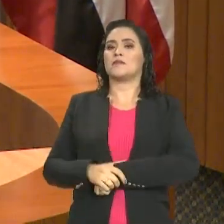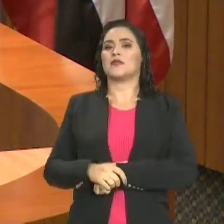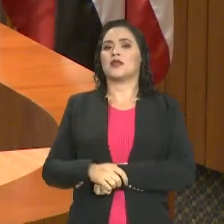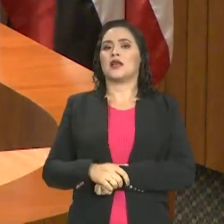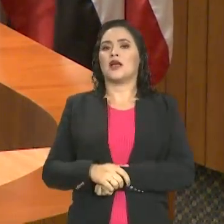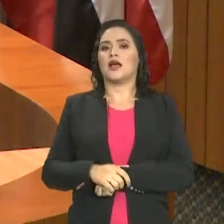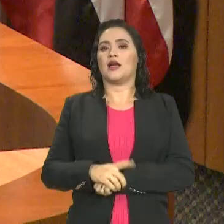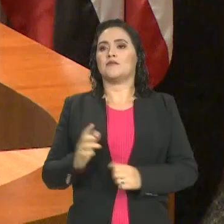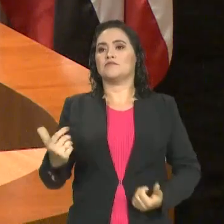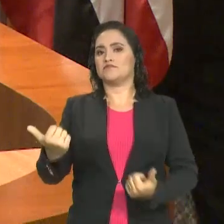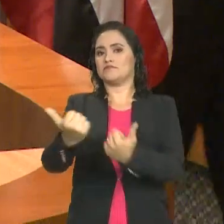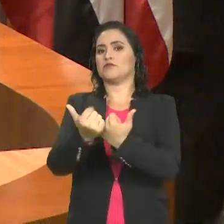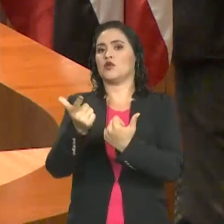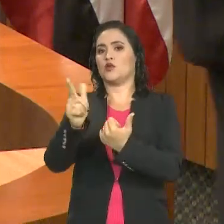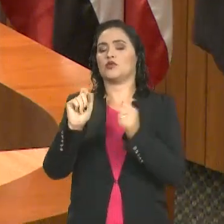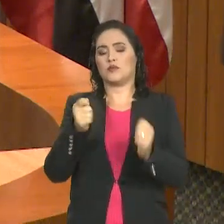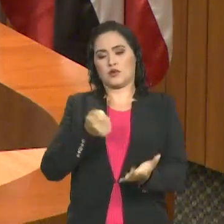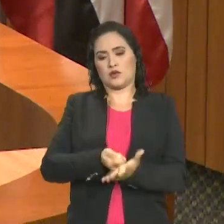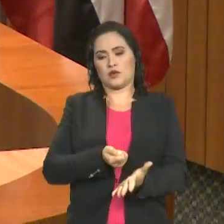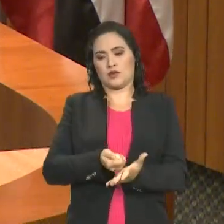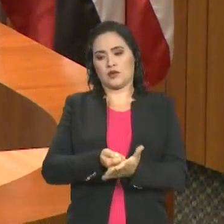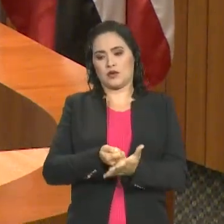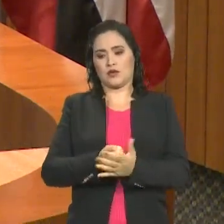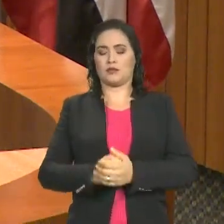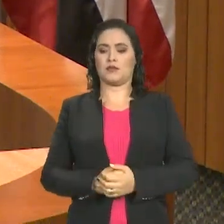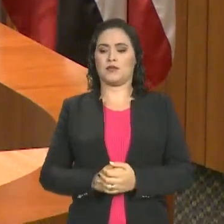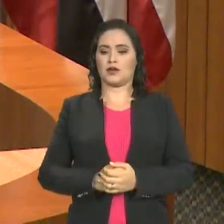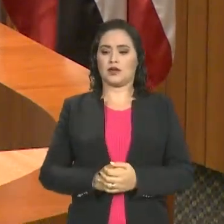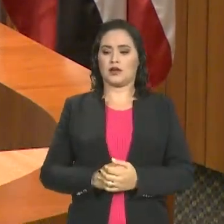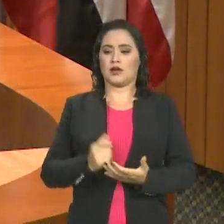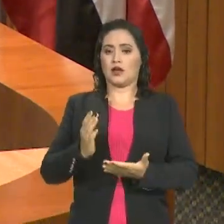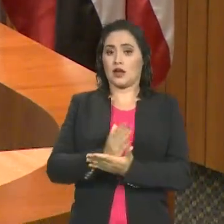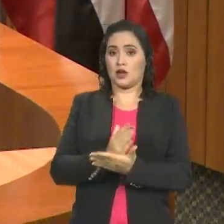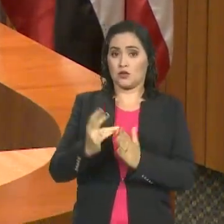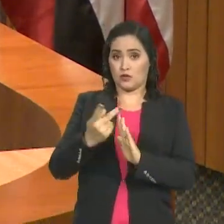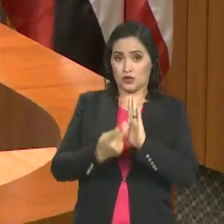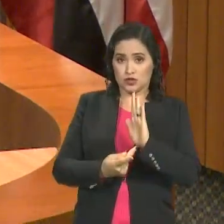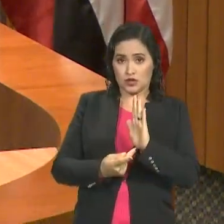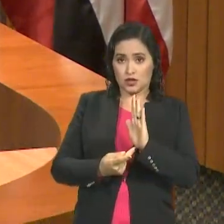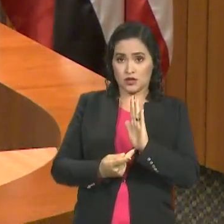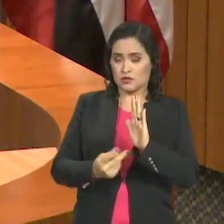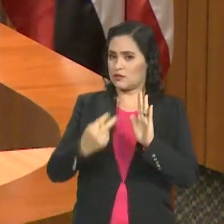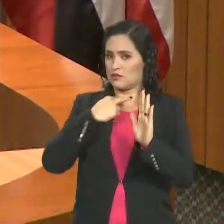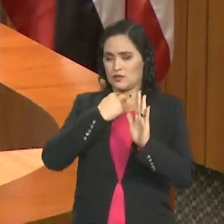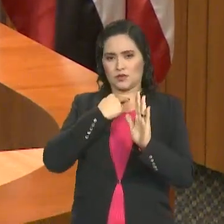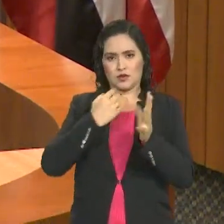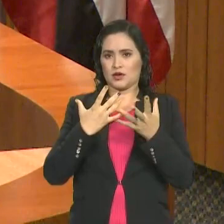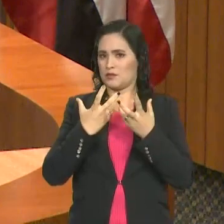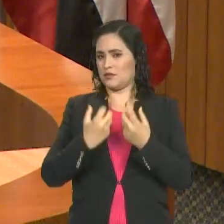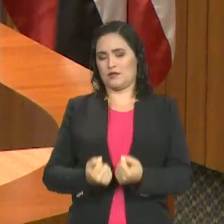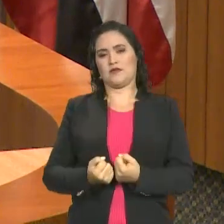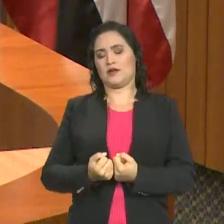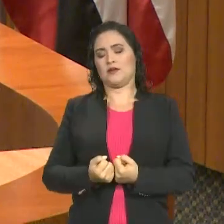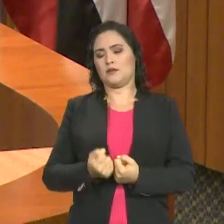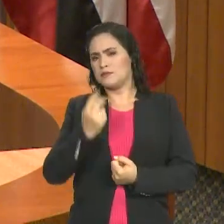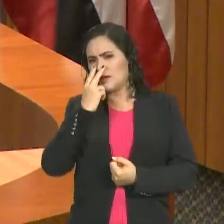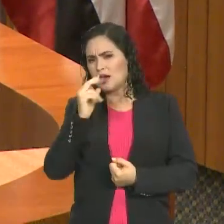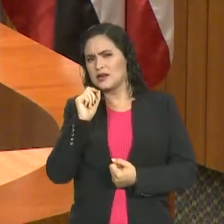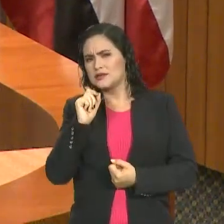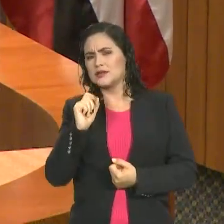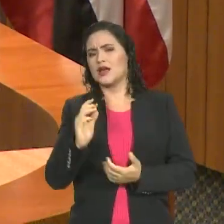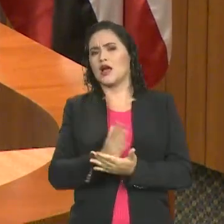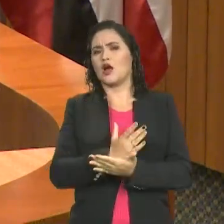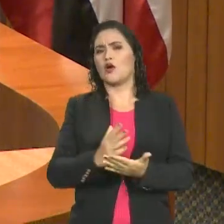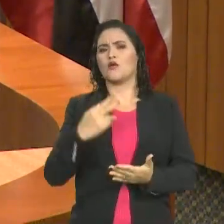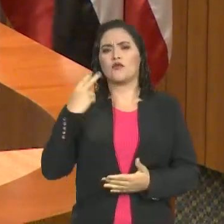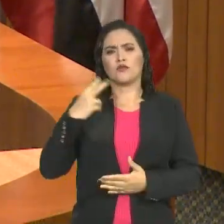cobrar. Vimos projetos que, de fato, não deveriam ter sido aprovados. Me parece que algumas pessoas, alguns colegas vereadores,